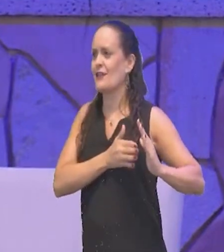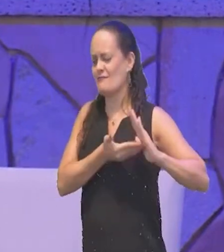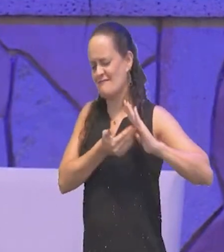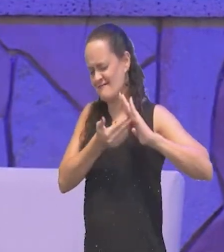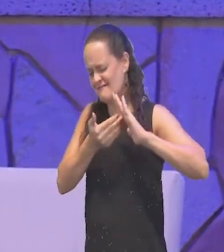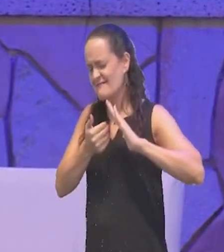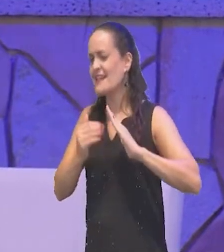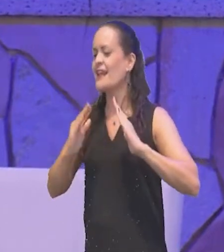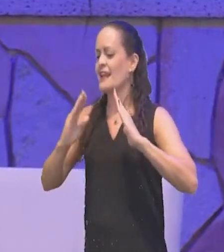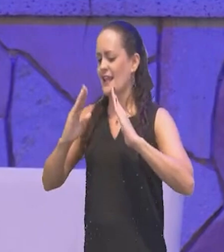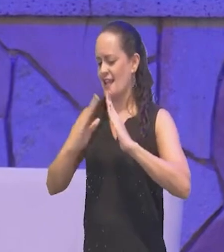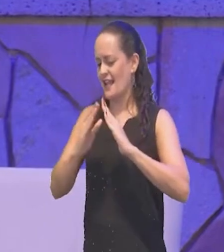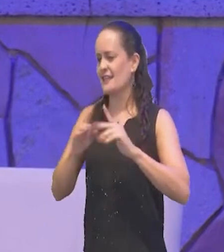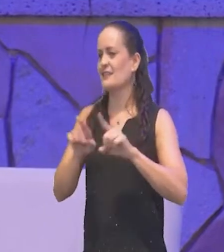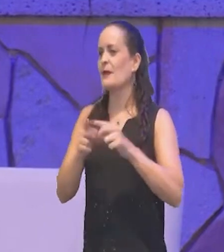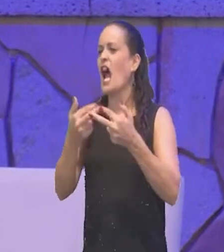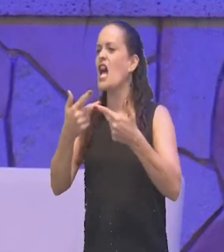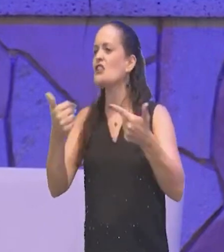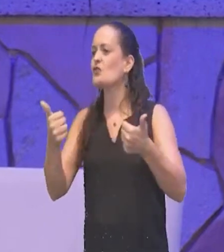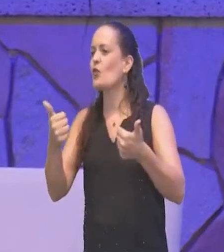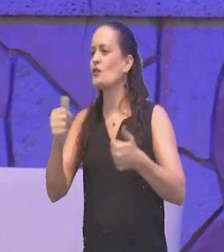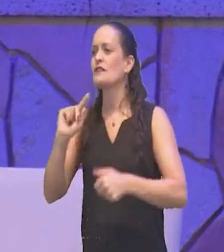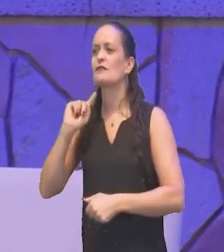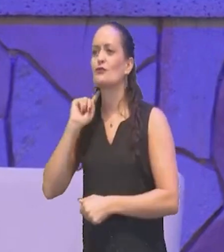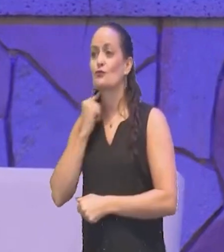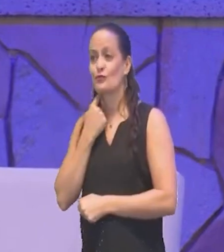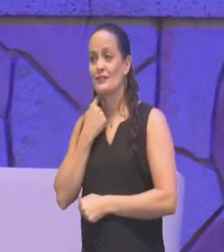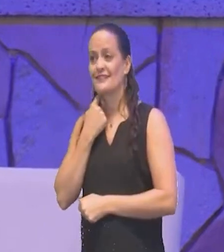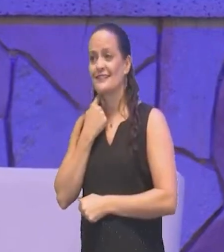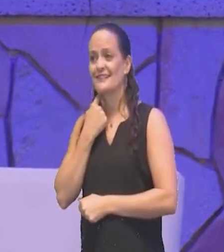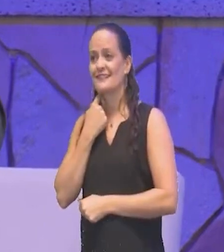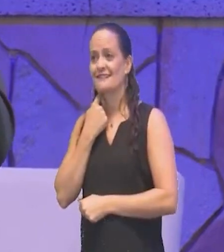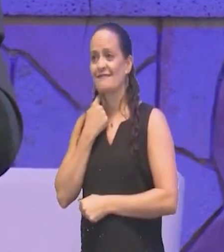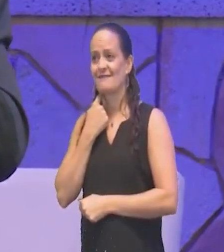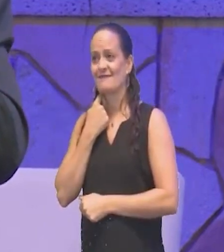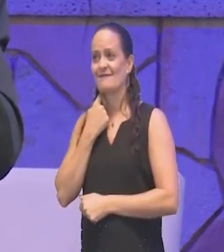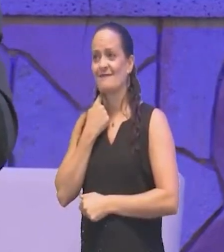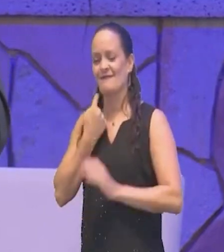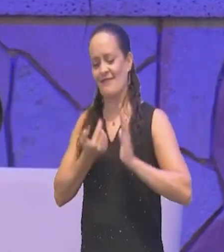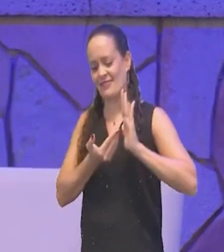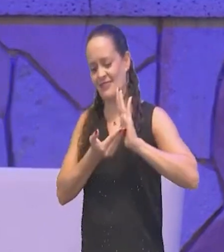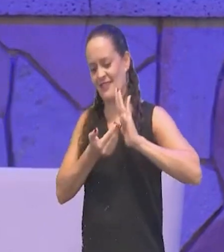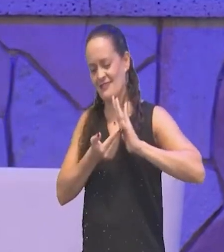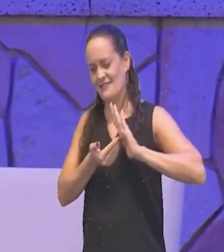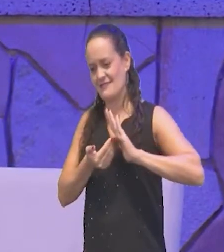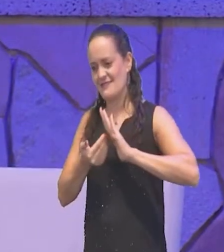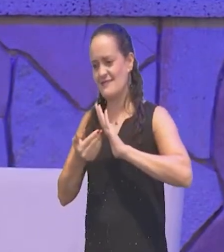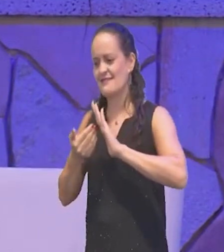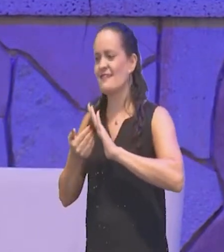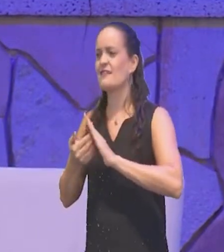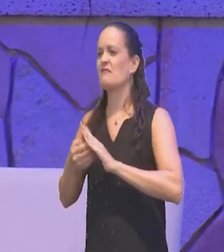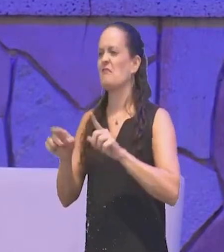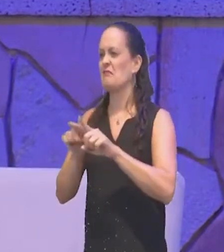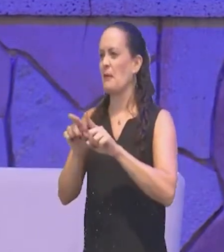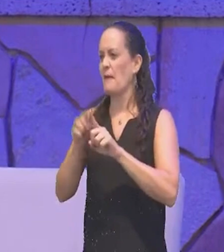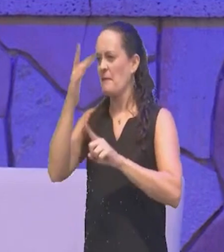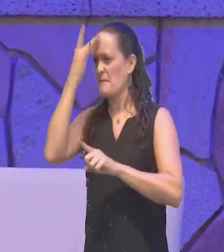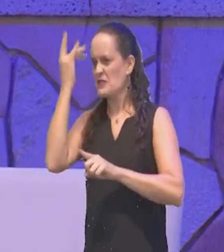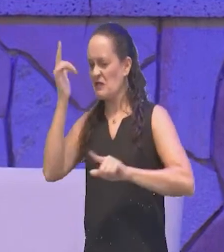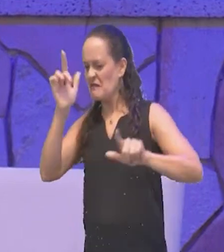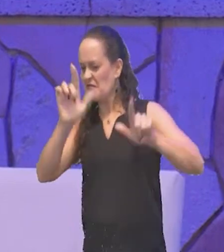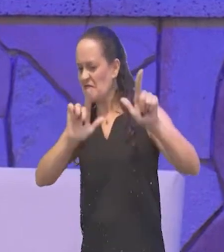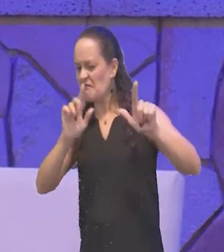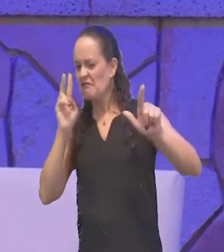coisas impuras. Atenção, irmãos, eu eliminarei a pornografia da